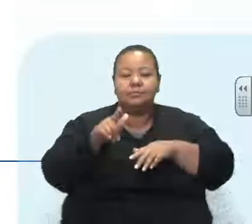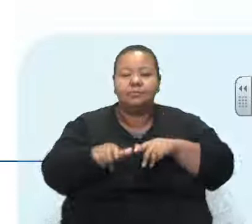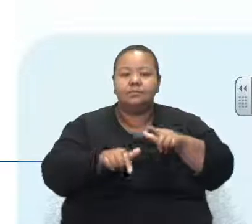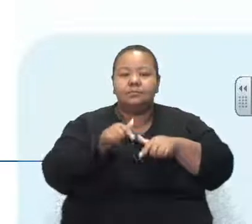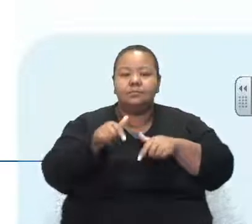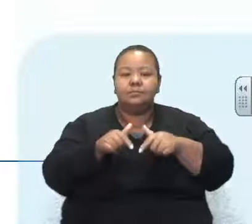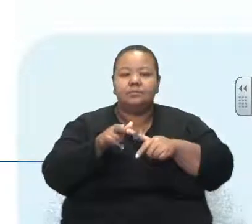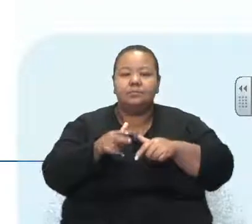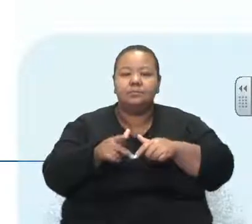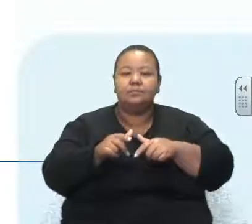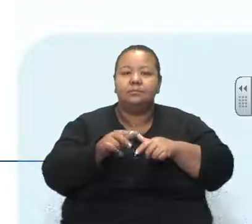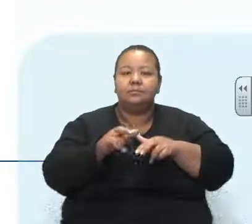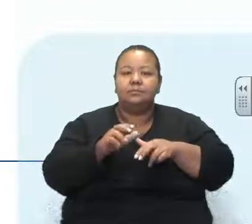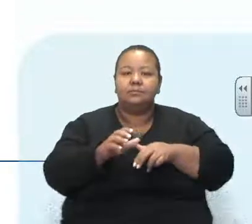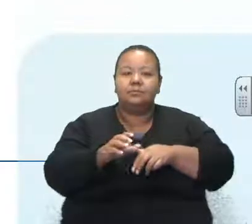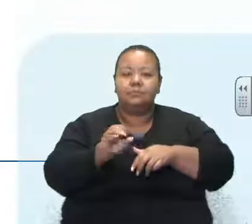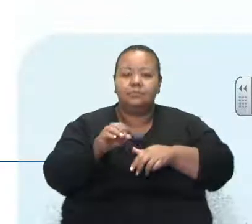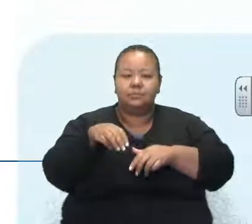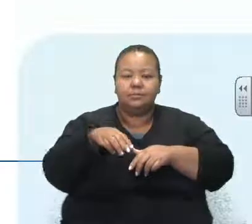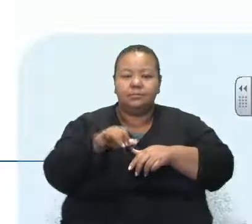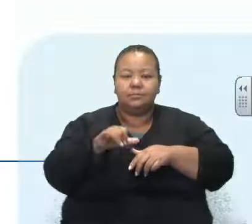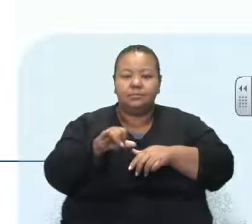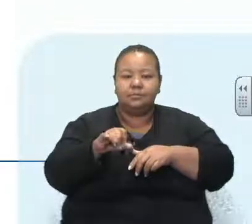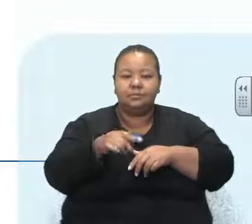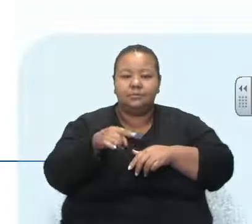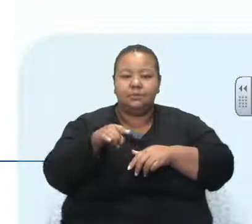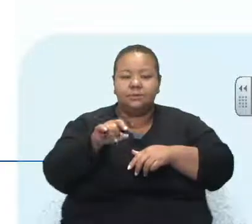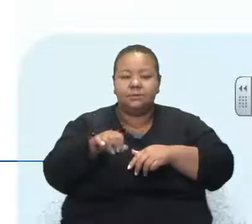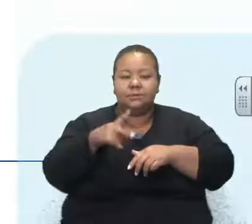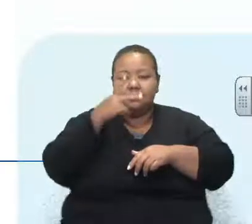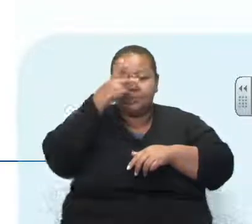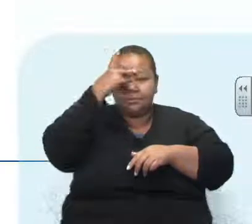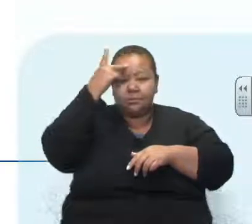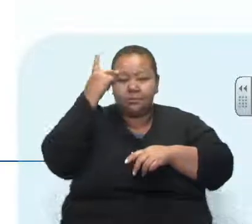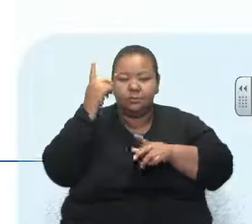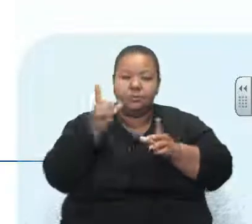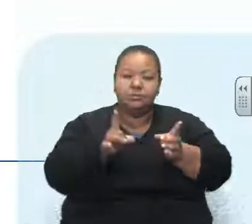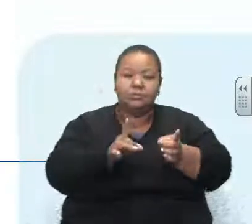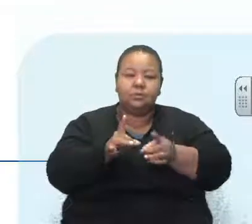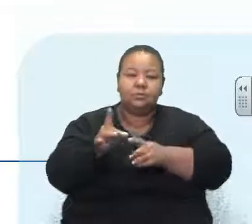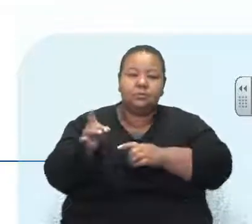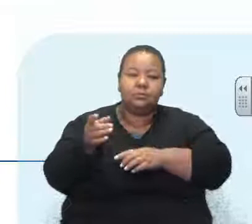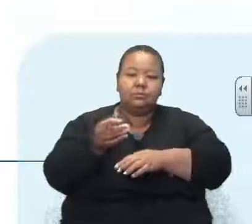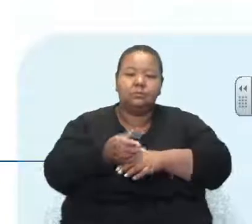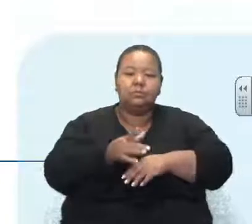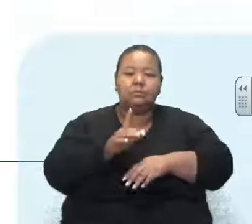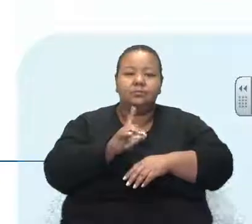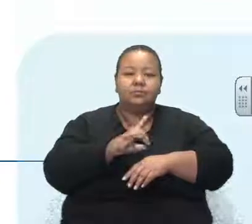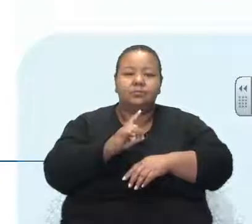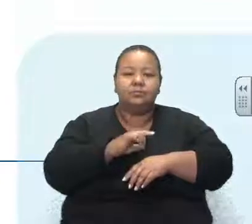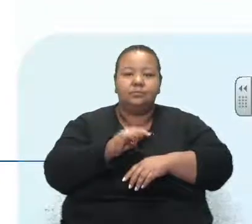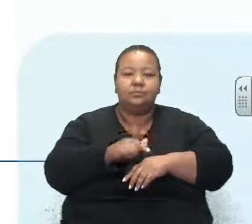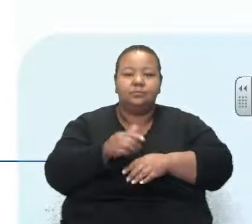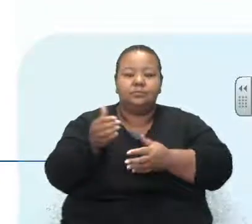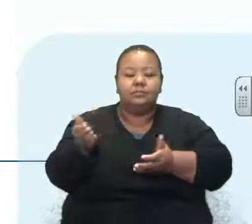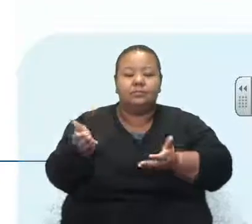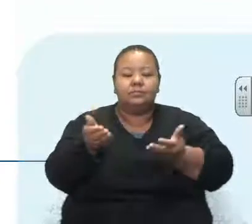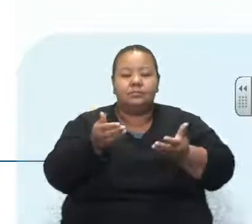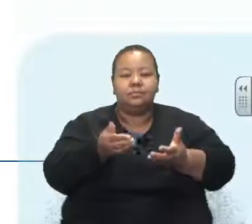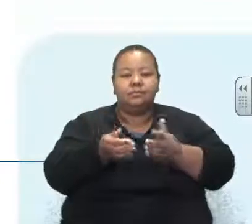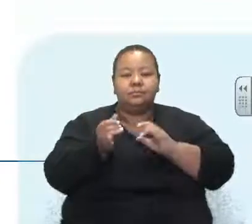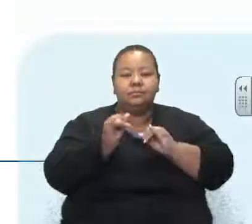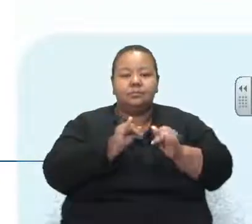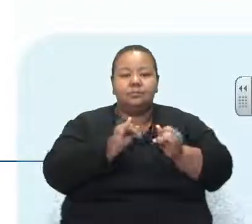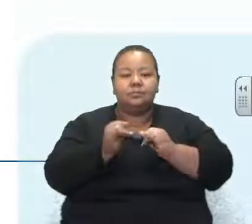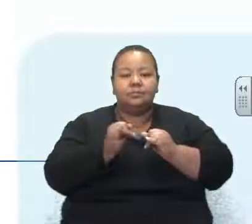forma comissionada, os vendedores, o direto ou o indireto, e eles têm que trazer